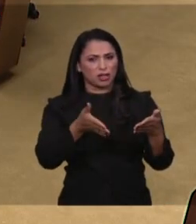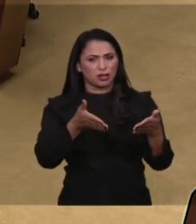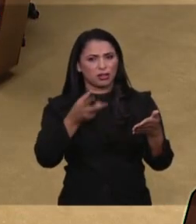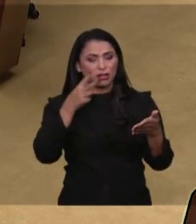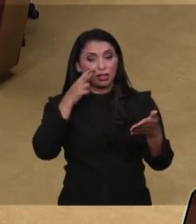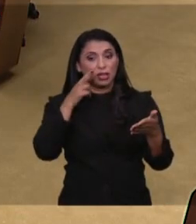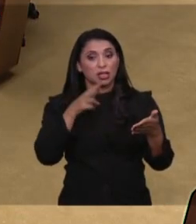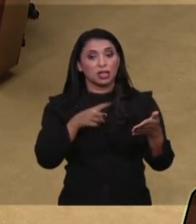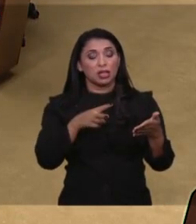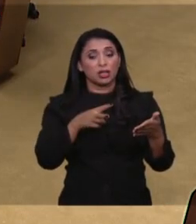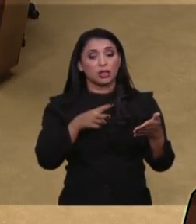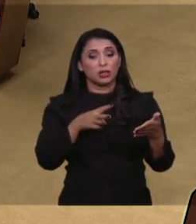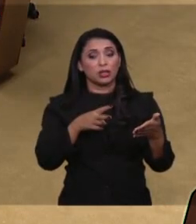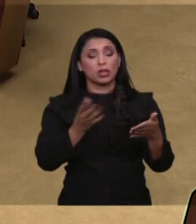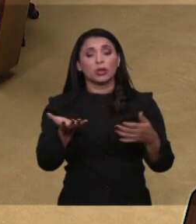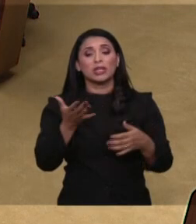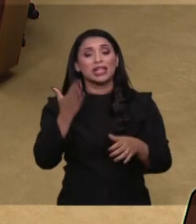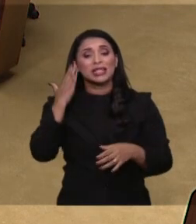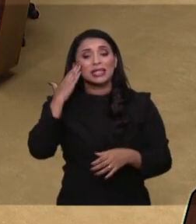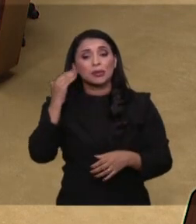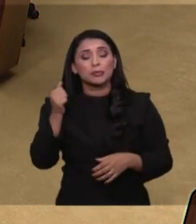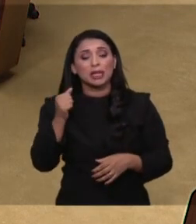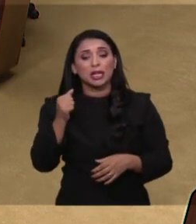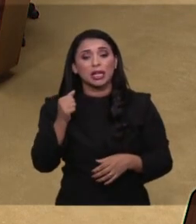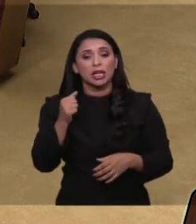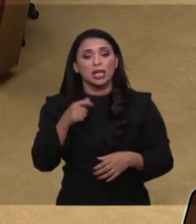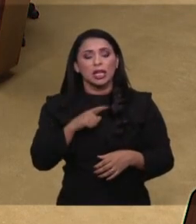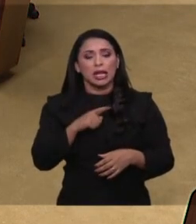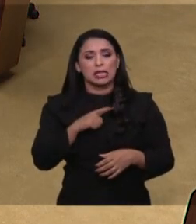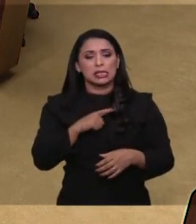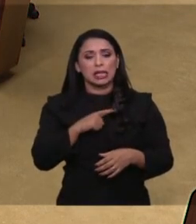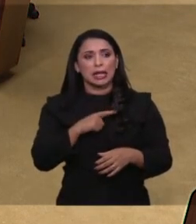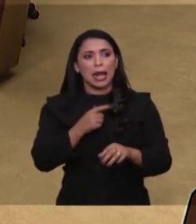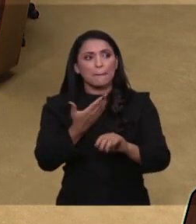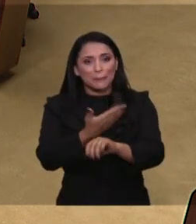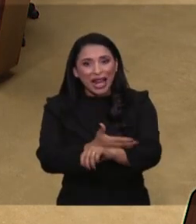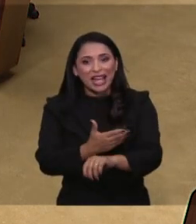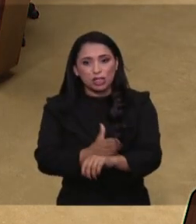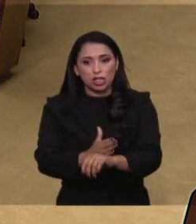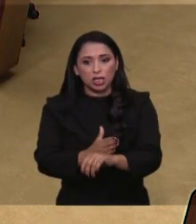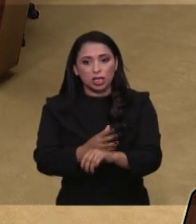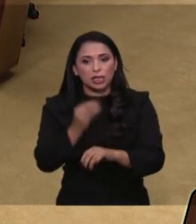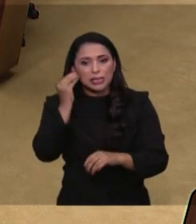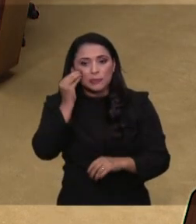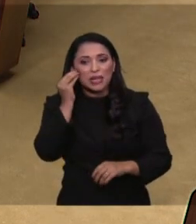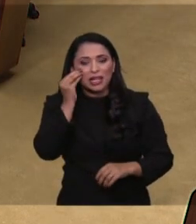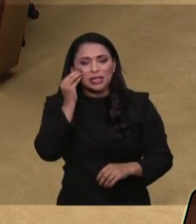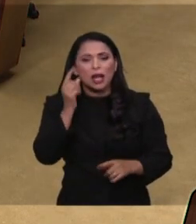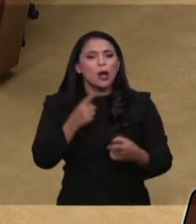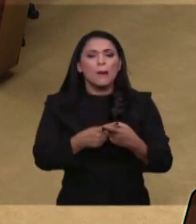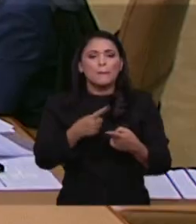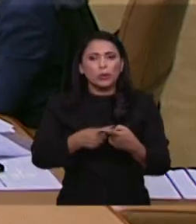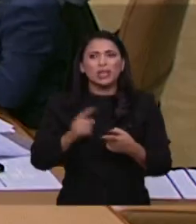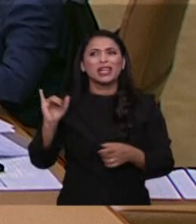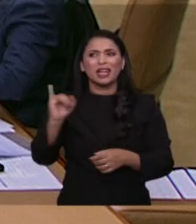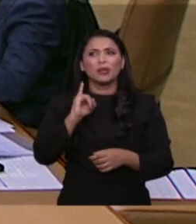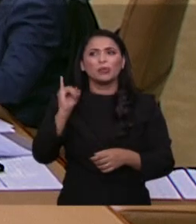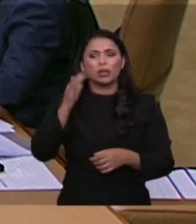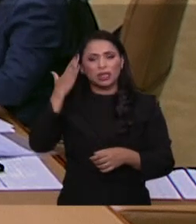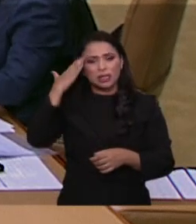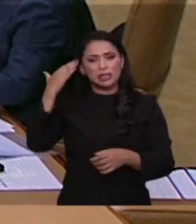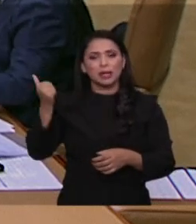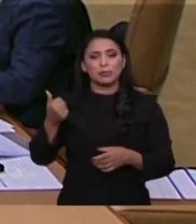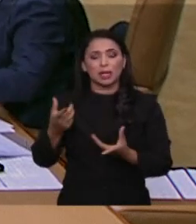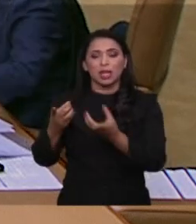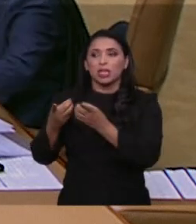Alexandre. Eu gostaria de saber, assim, do ponto de vista prático, por que que Vossa Excelência entende que há uma distinção relevante? Então, era isso